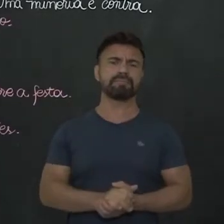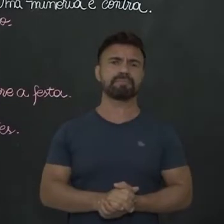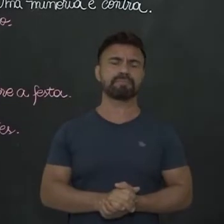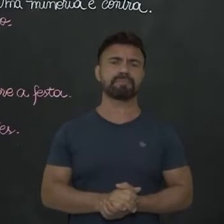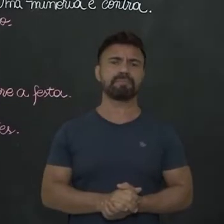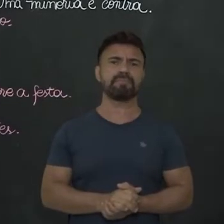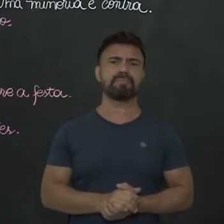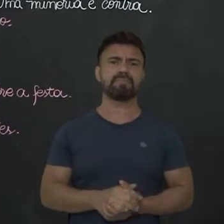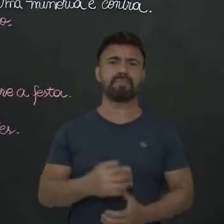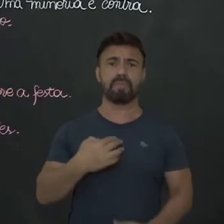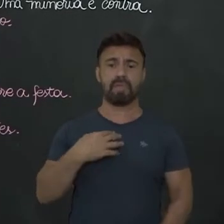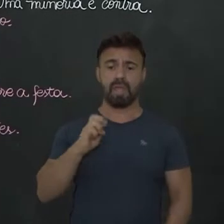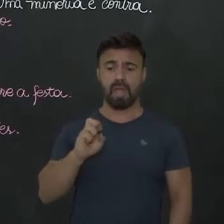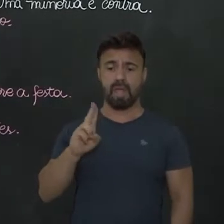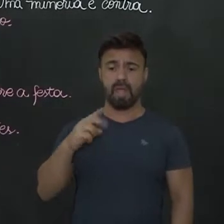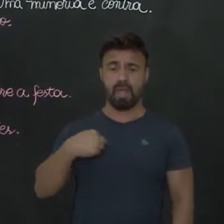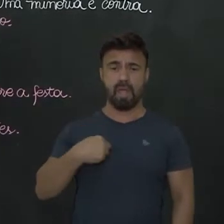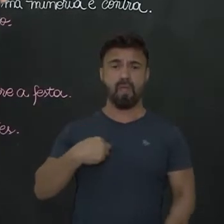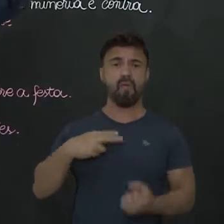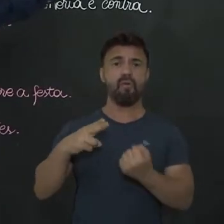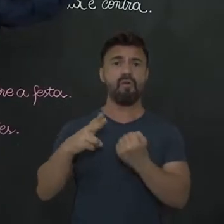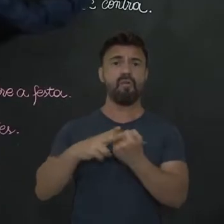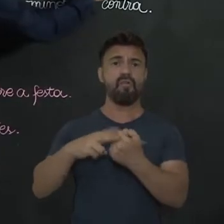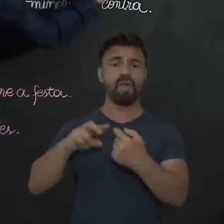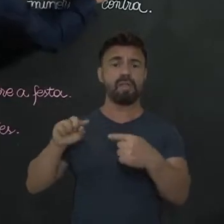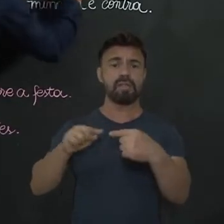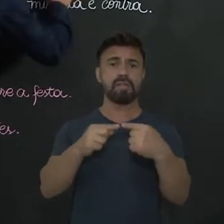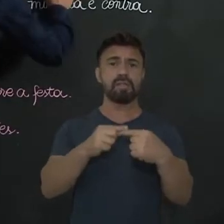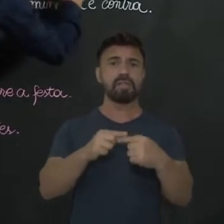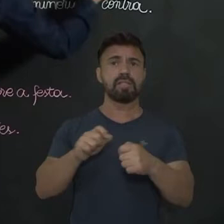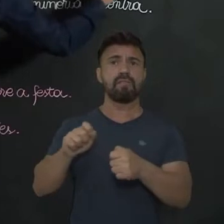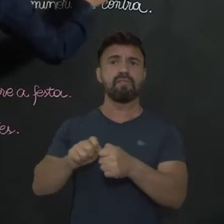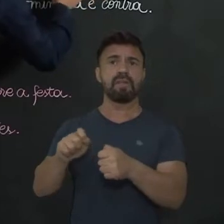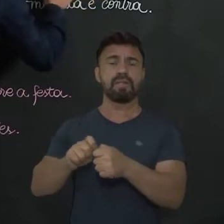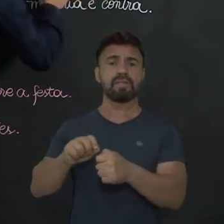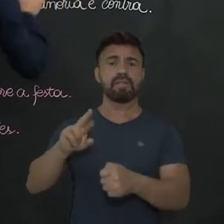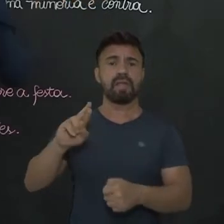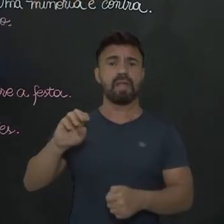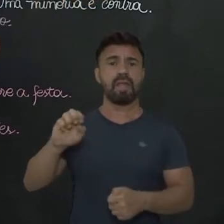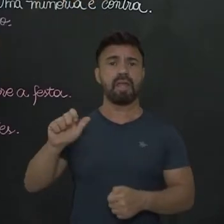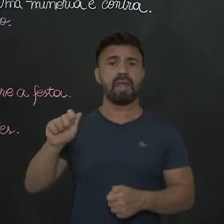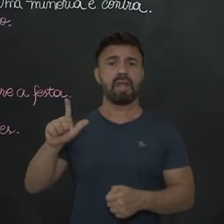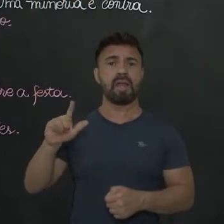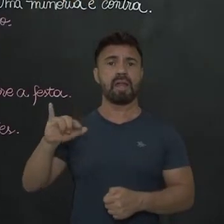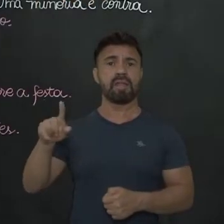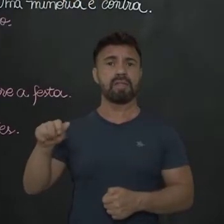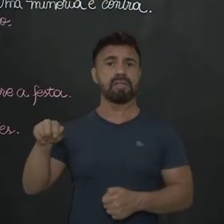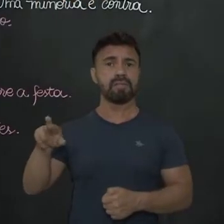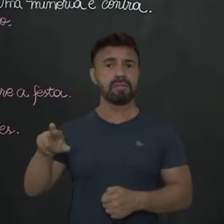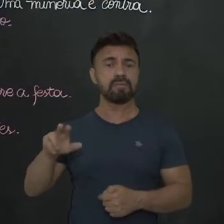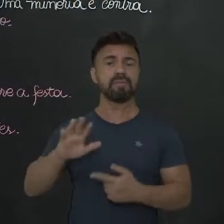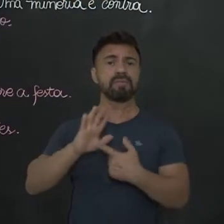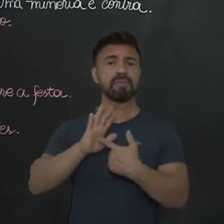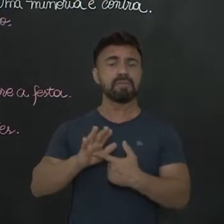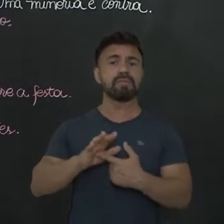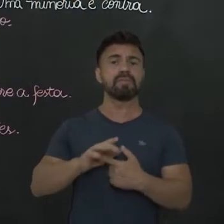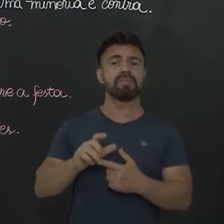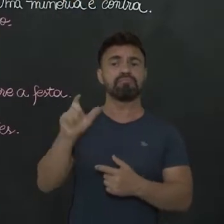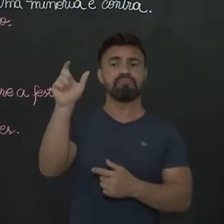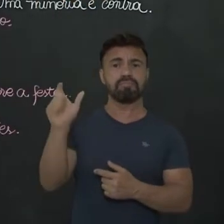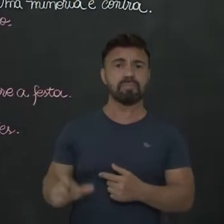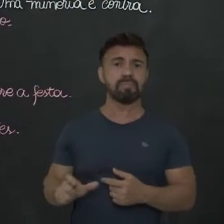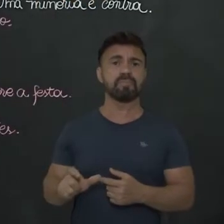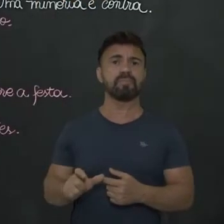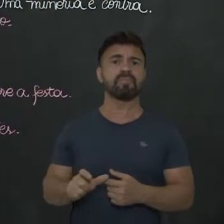com o sujeito eu e o verbo realizei, eu realizei, e o que aqui que também representa esse